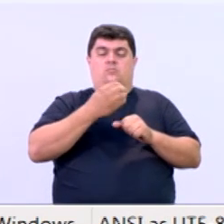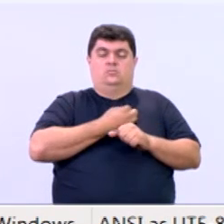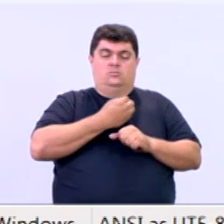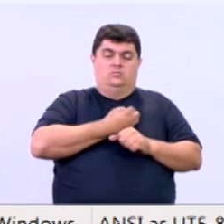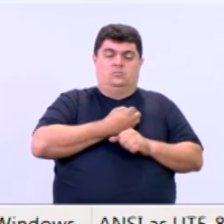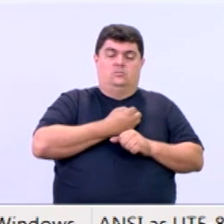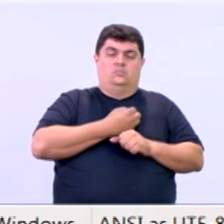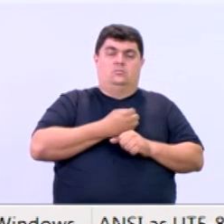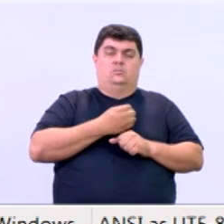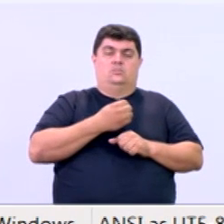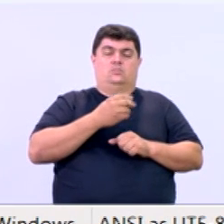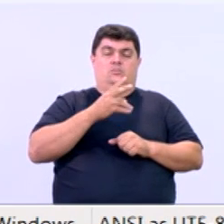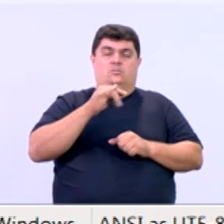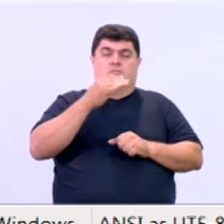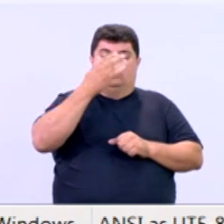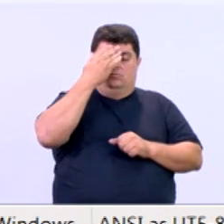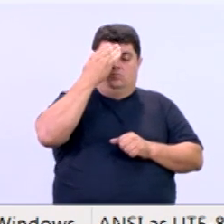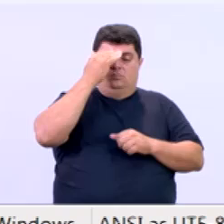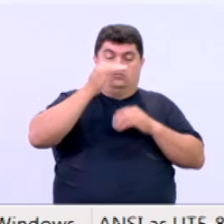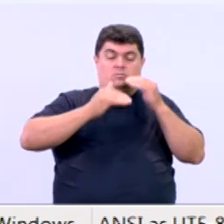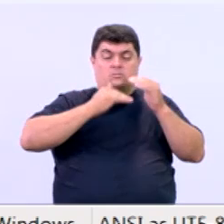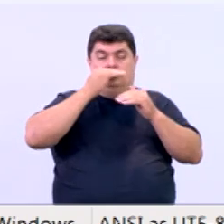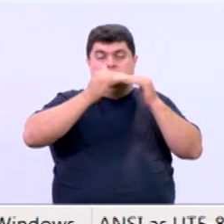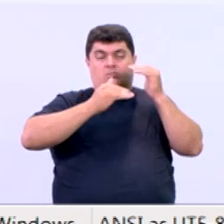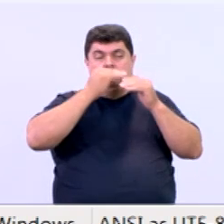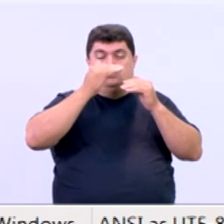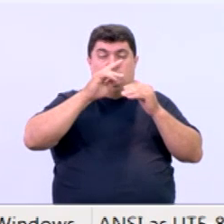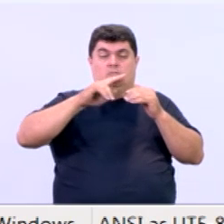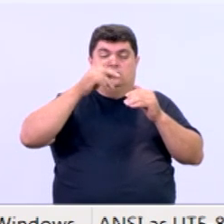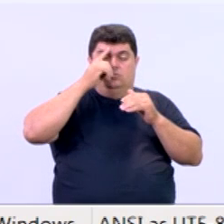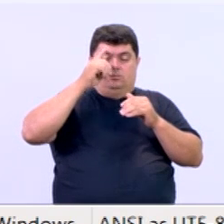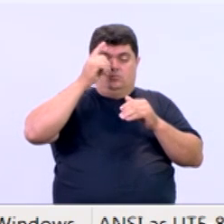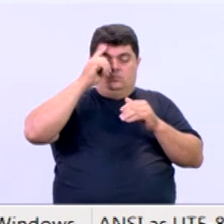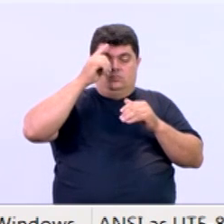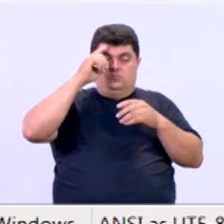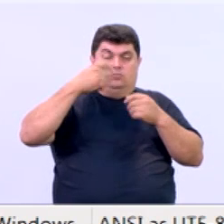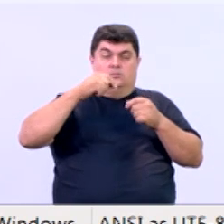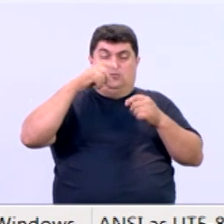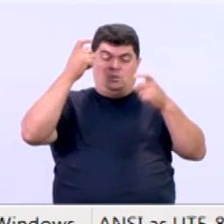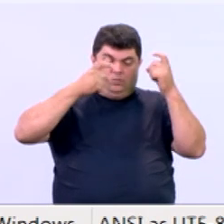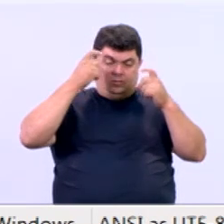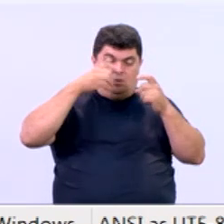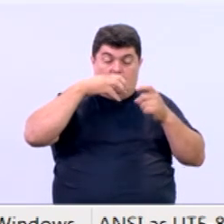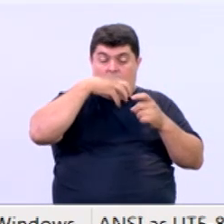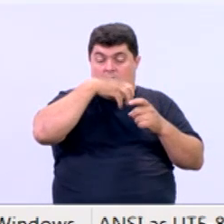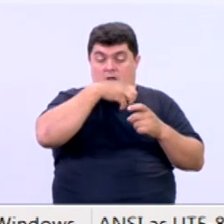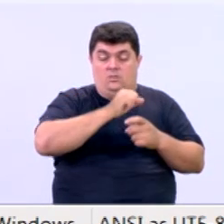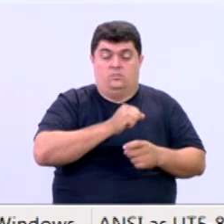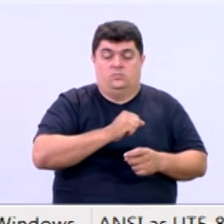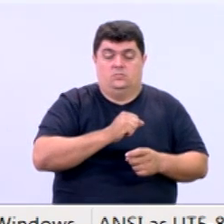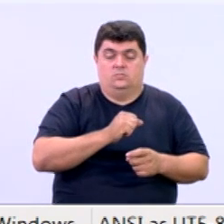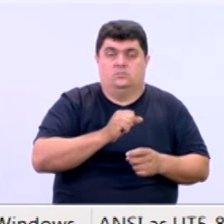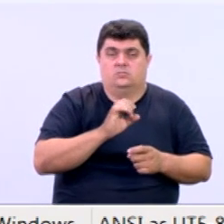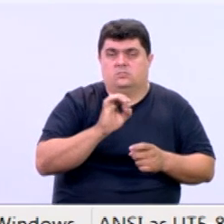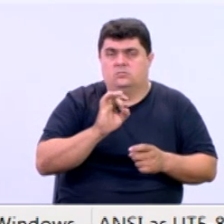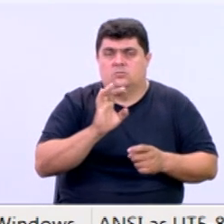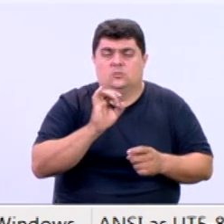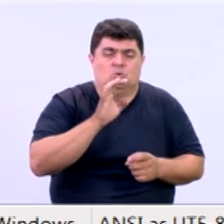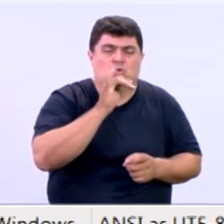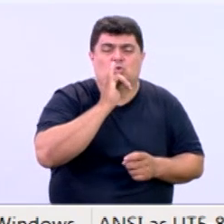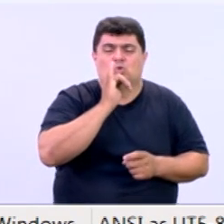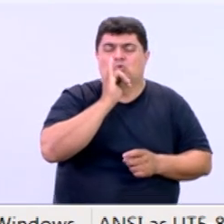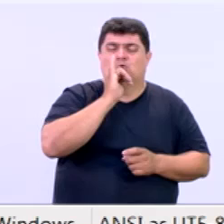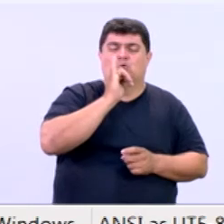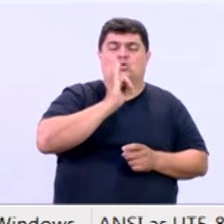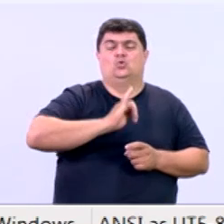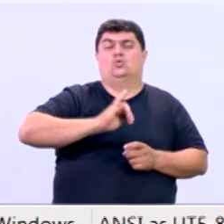Isso você vai aprendendo e usando com o dia a dia, não precisa se preocupar, tá? É só um exemplo do que